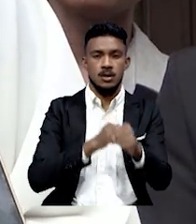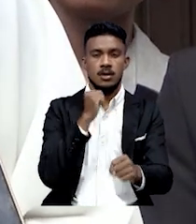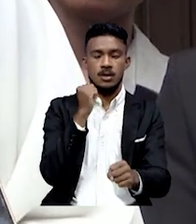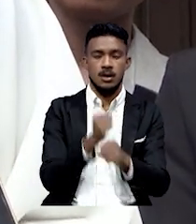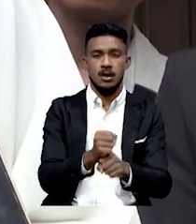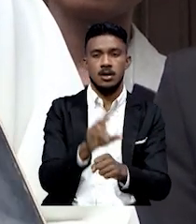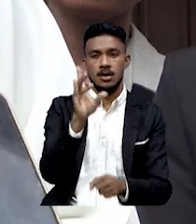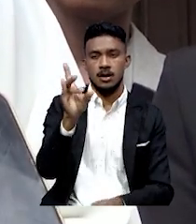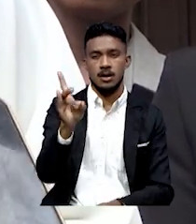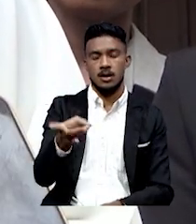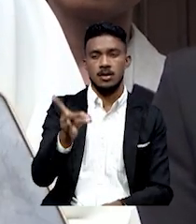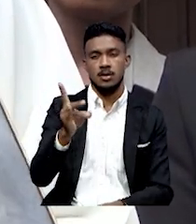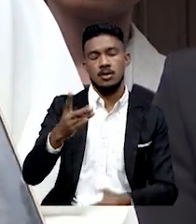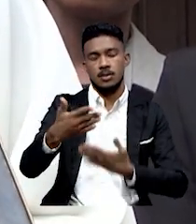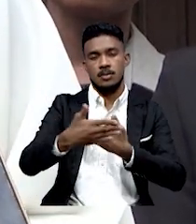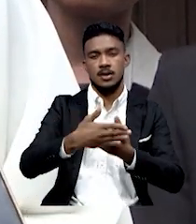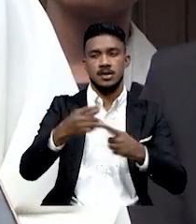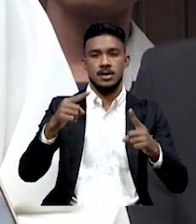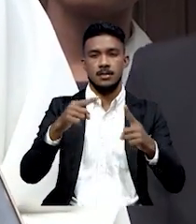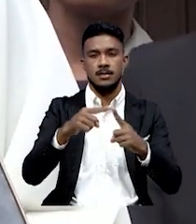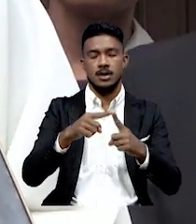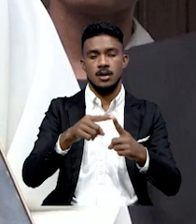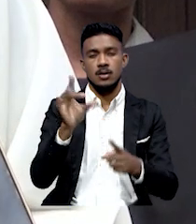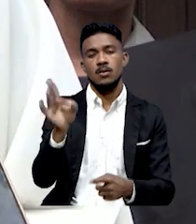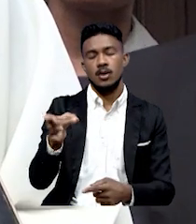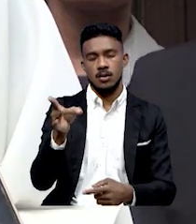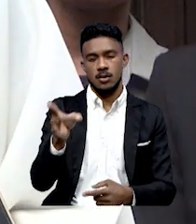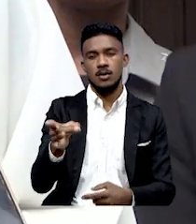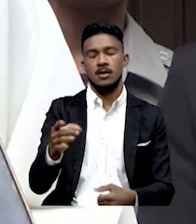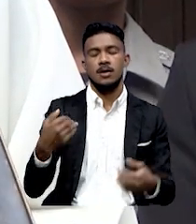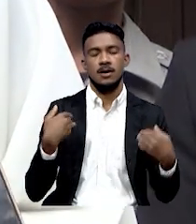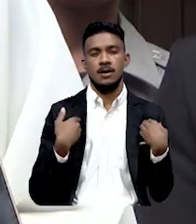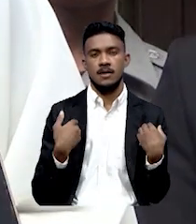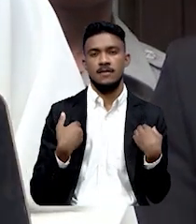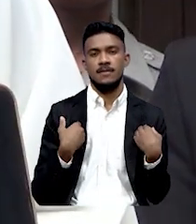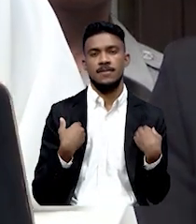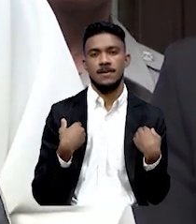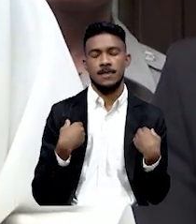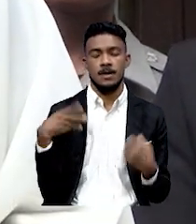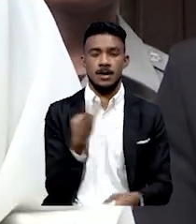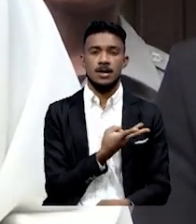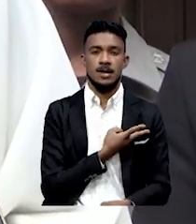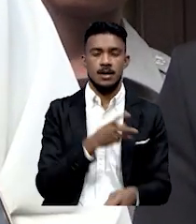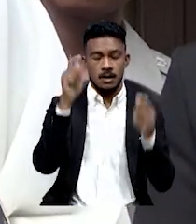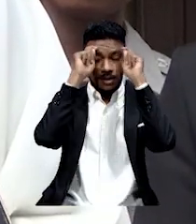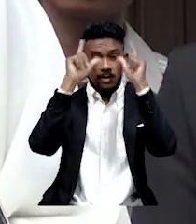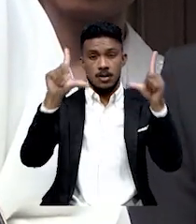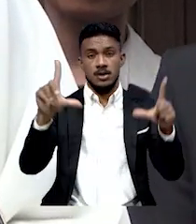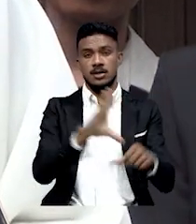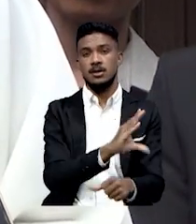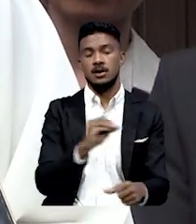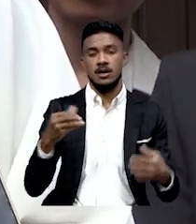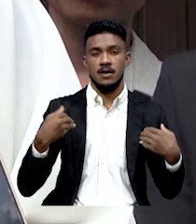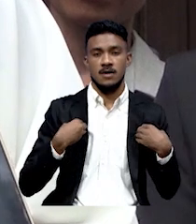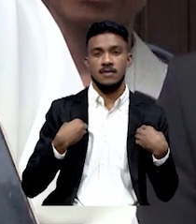luona, a tu vê se vai, qual no lutang ona, e a Itania Timor-Leste, ele é a Diocese